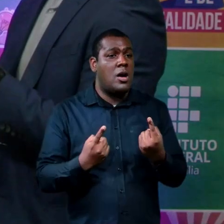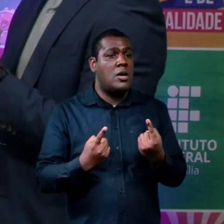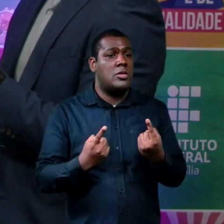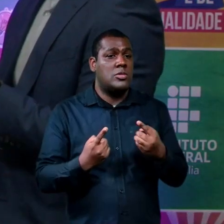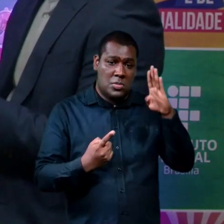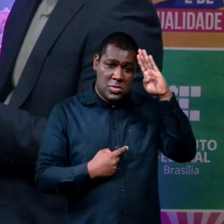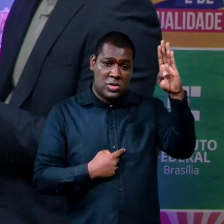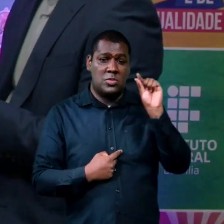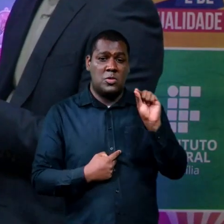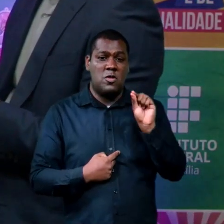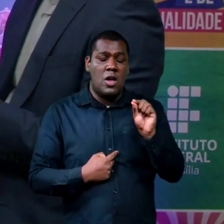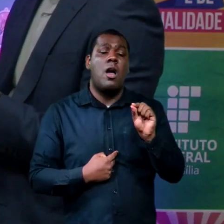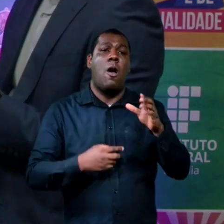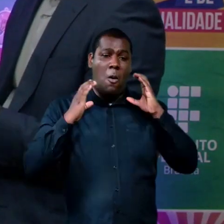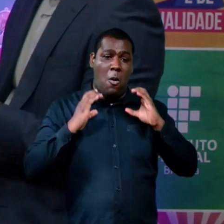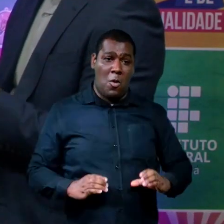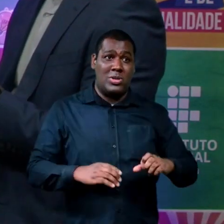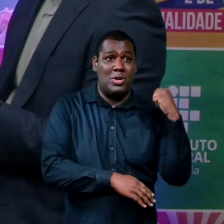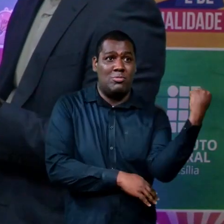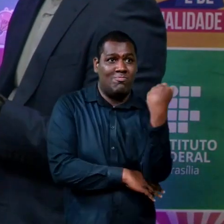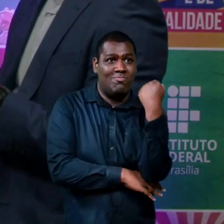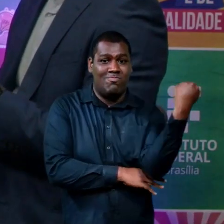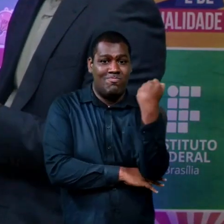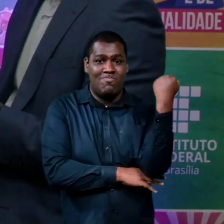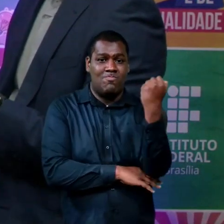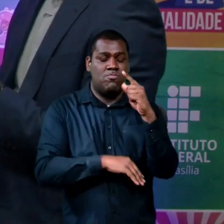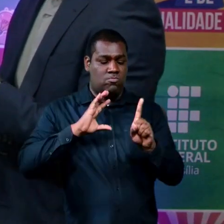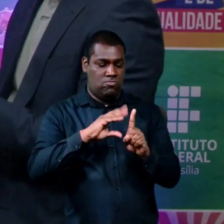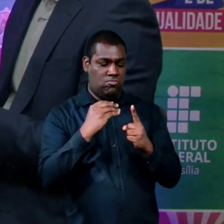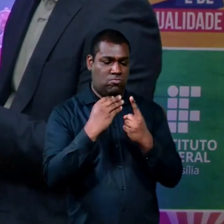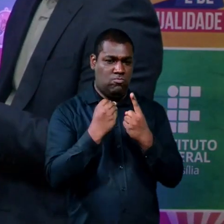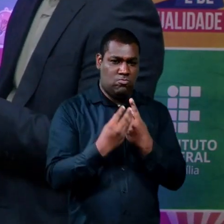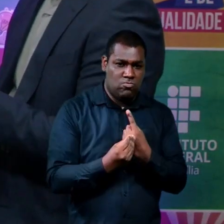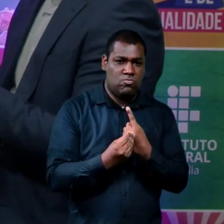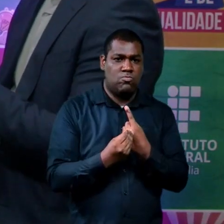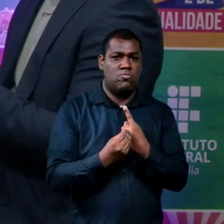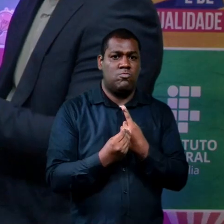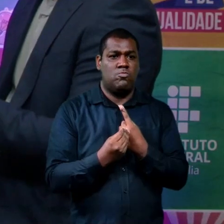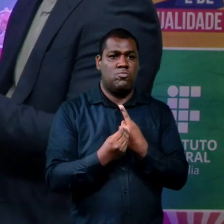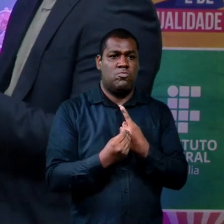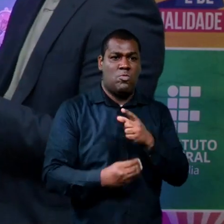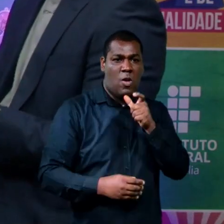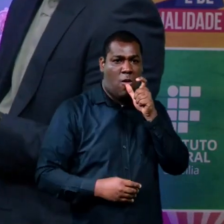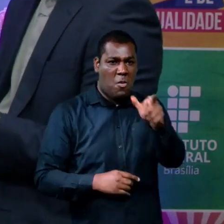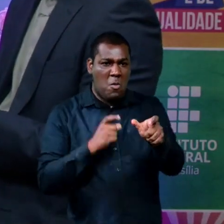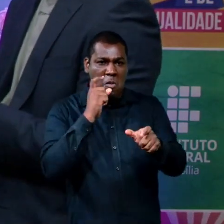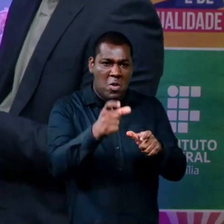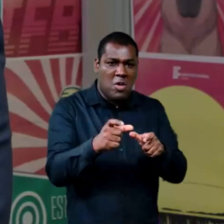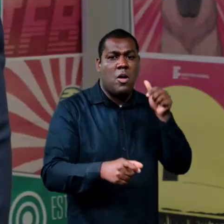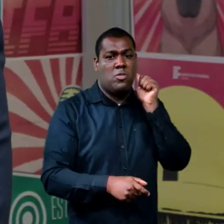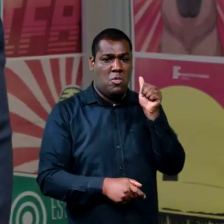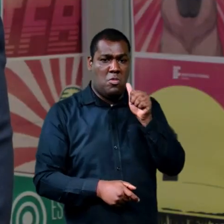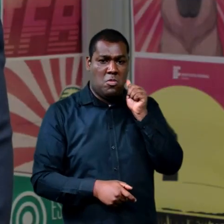condutas graves. O assédio sexual, ele ofende a dignidade da mulher ou do homem, que